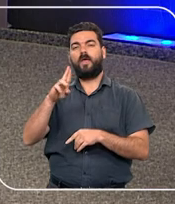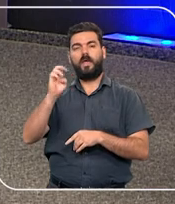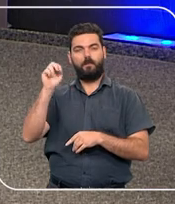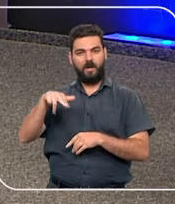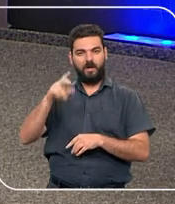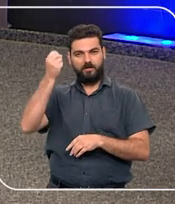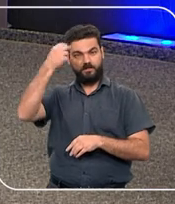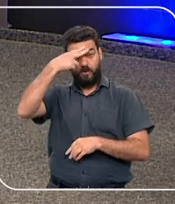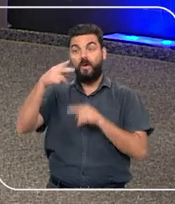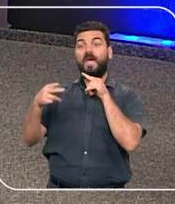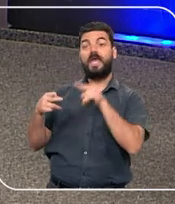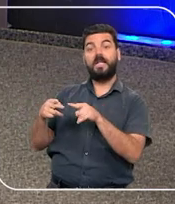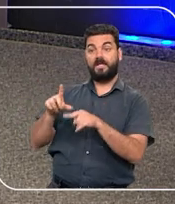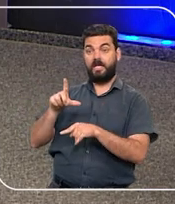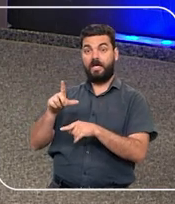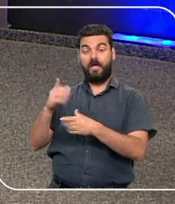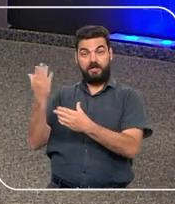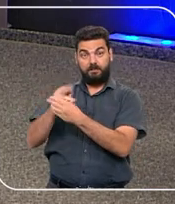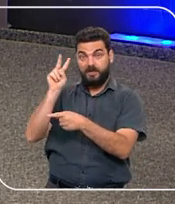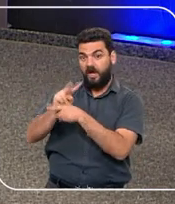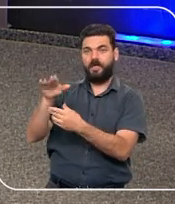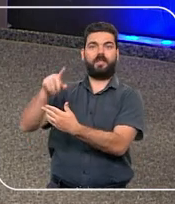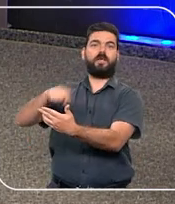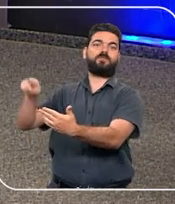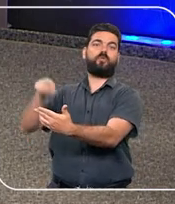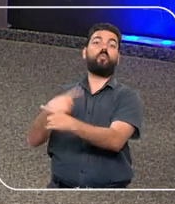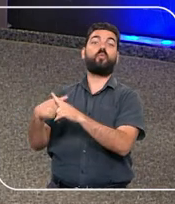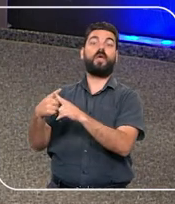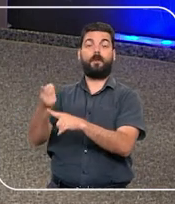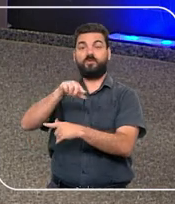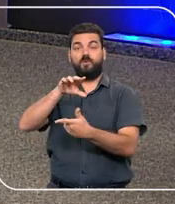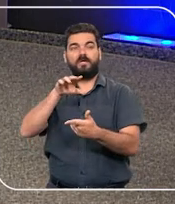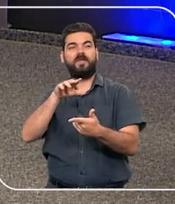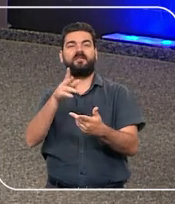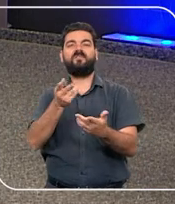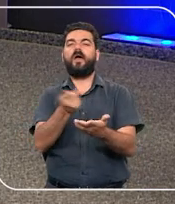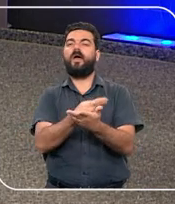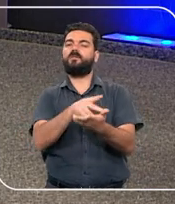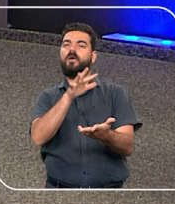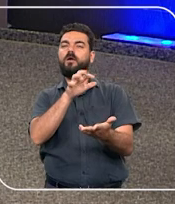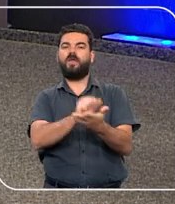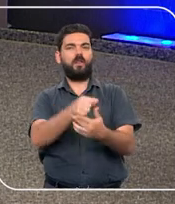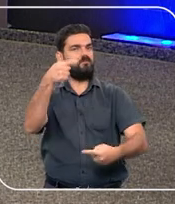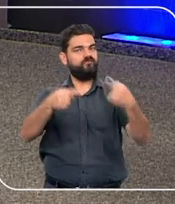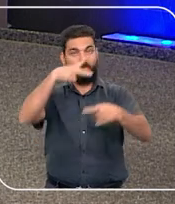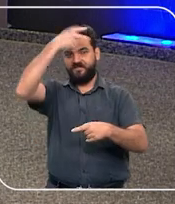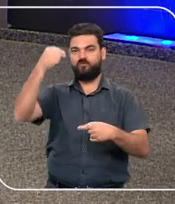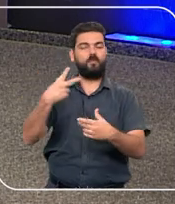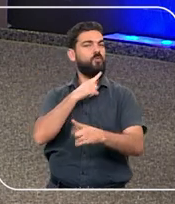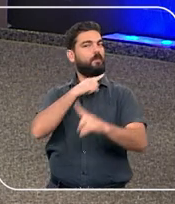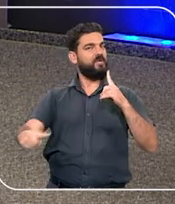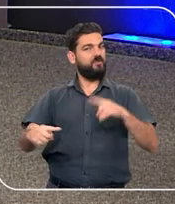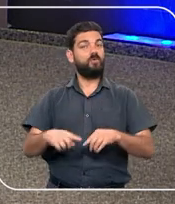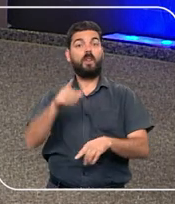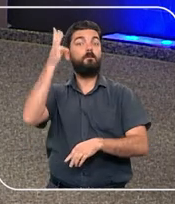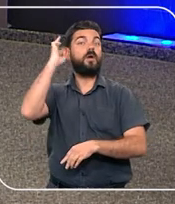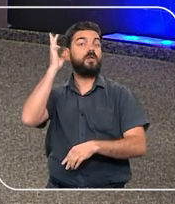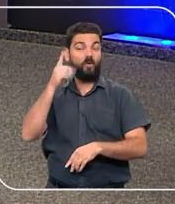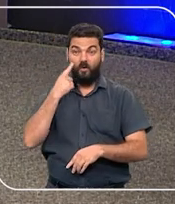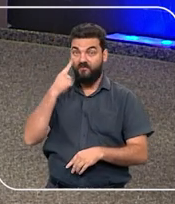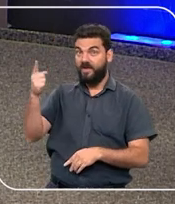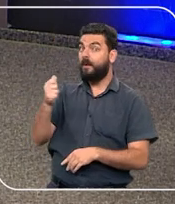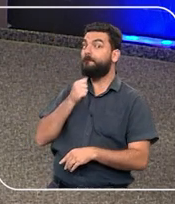Herman Benjamim que suspendeu liminar que autorizava condenado por improbidade a disputar prefeitura no